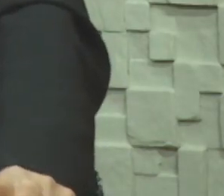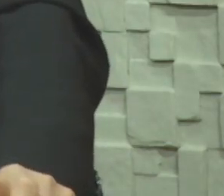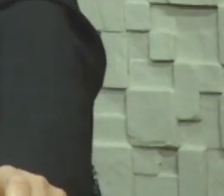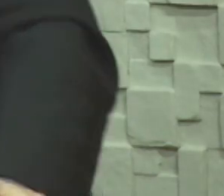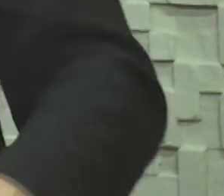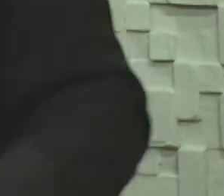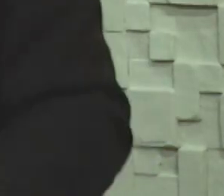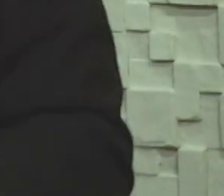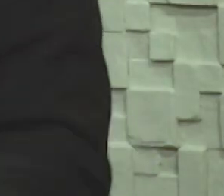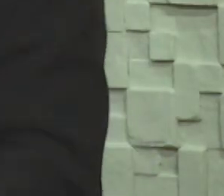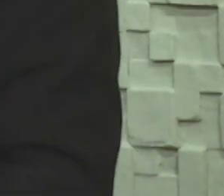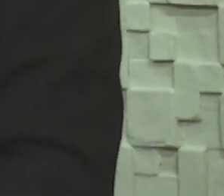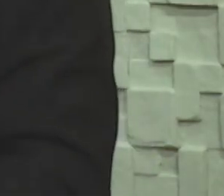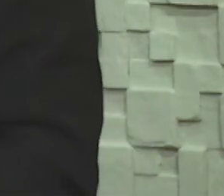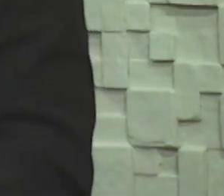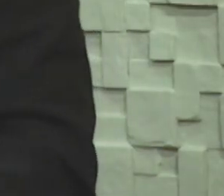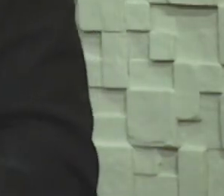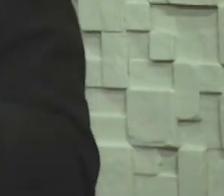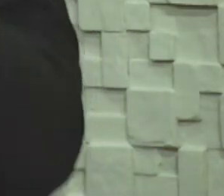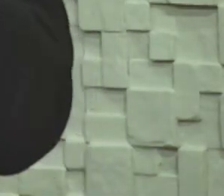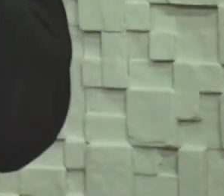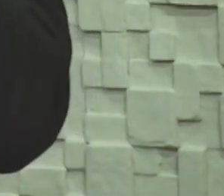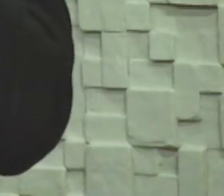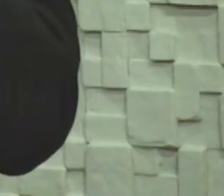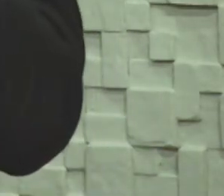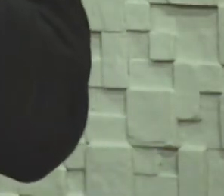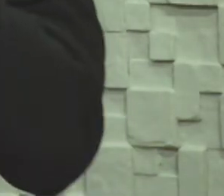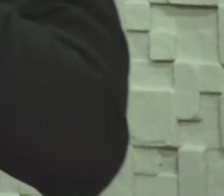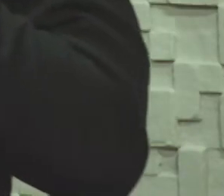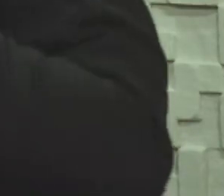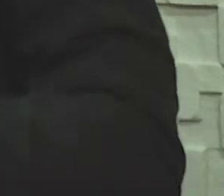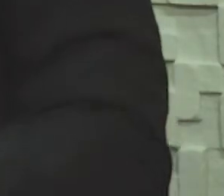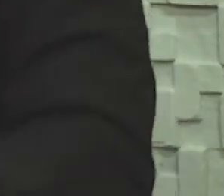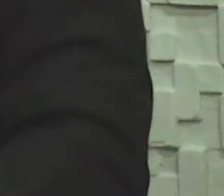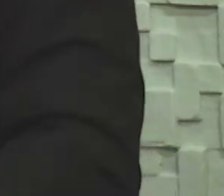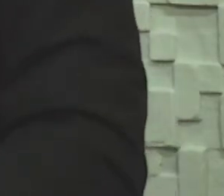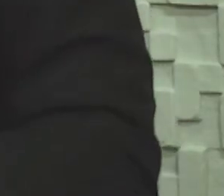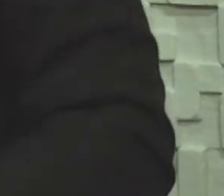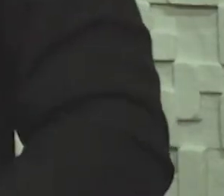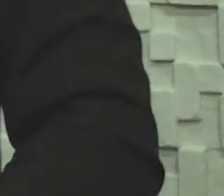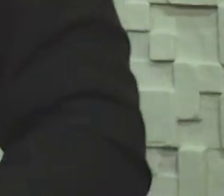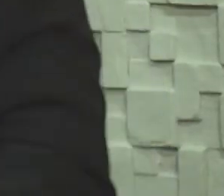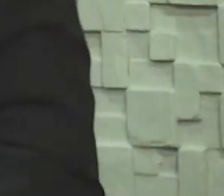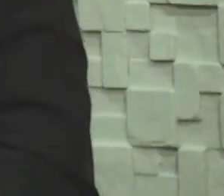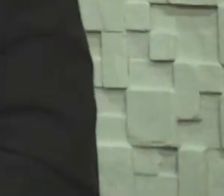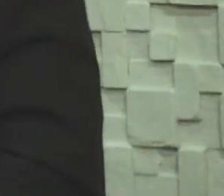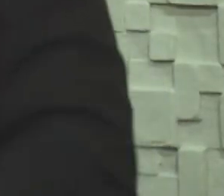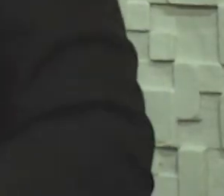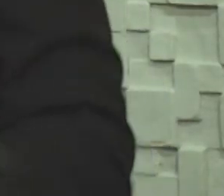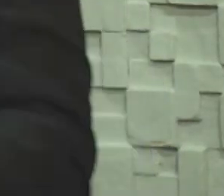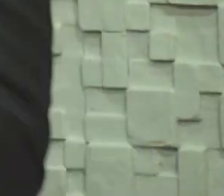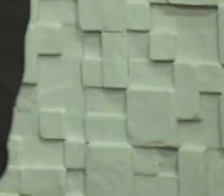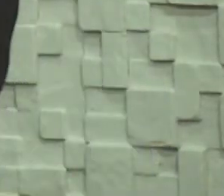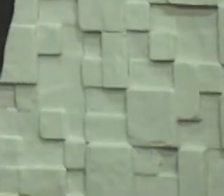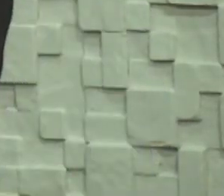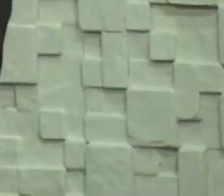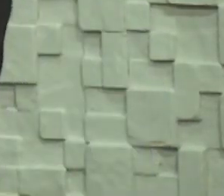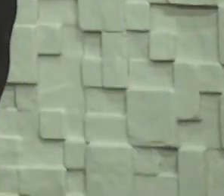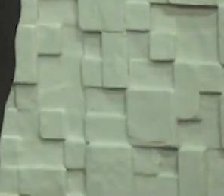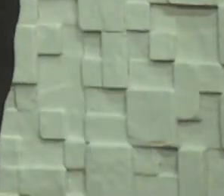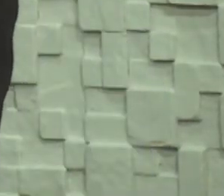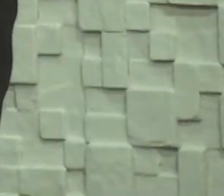regente o professor Rudolfo Krieger foi professor do Jabes né e tantos outros professor ali da escola Belas Artes também